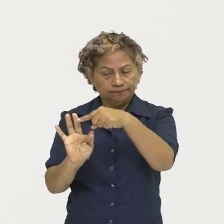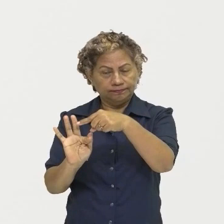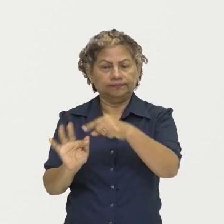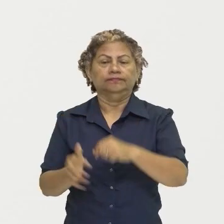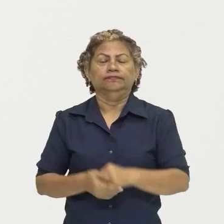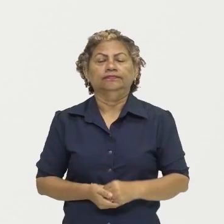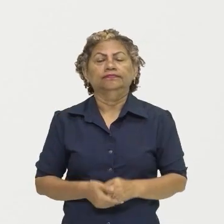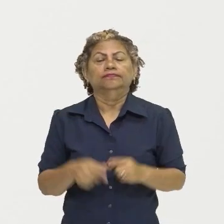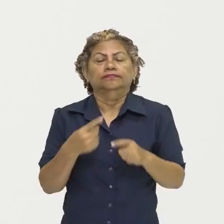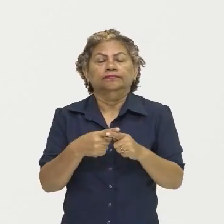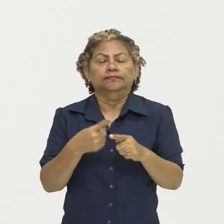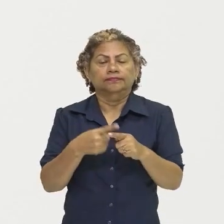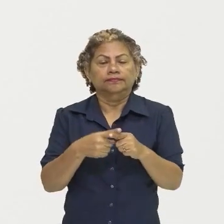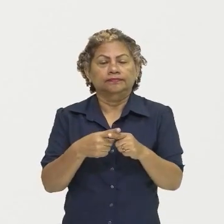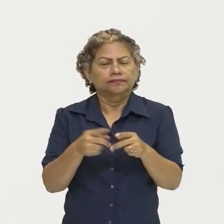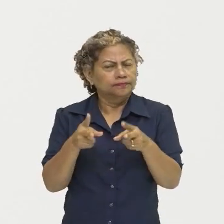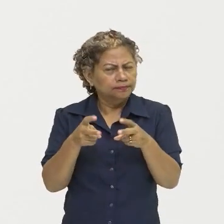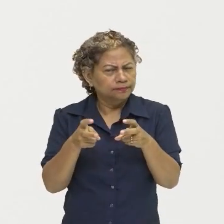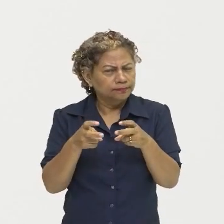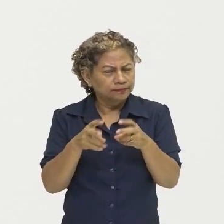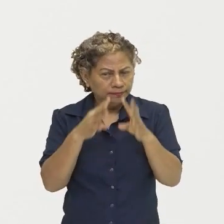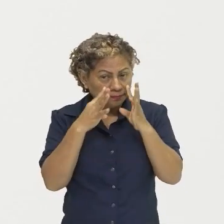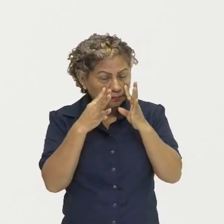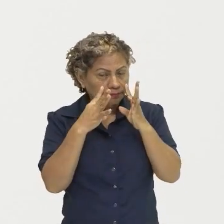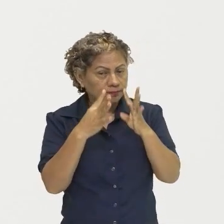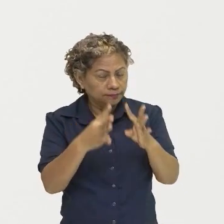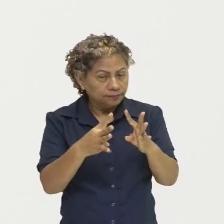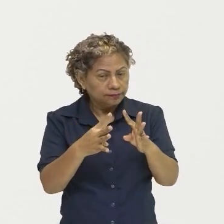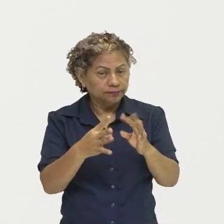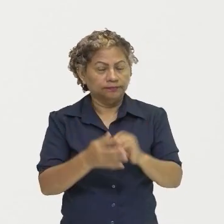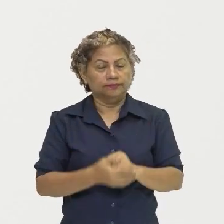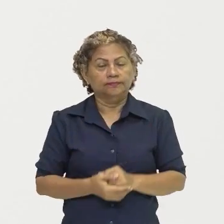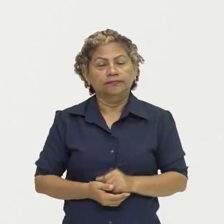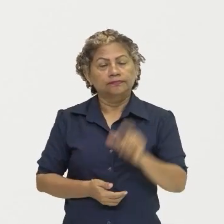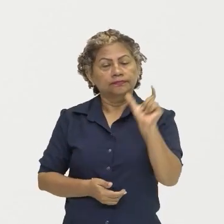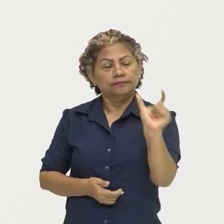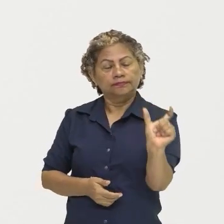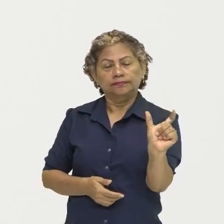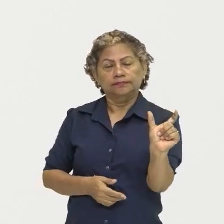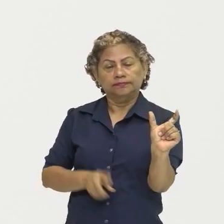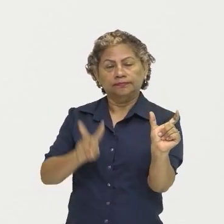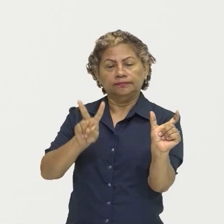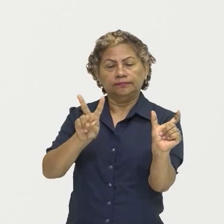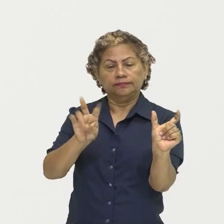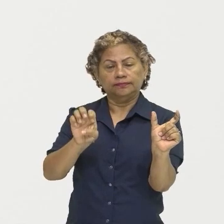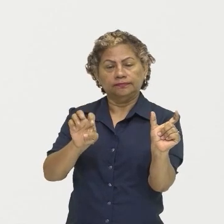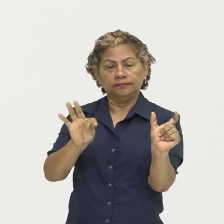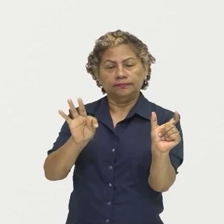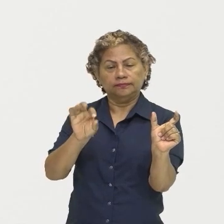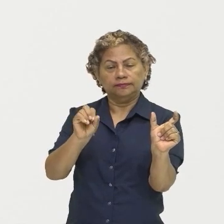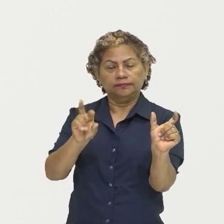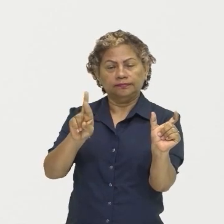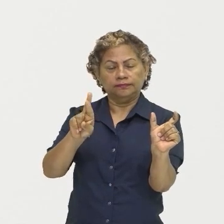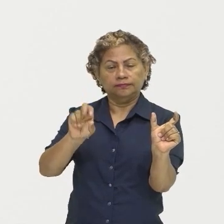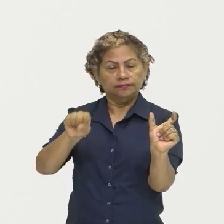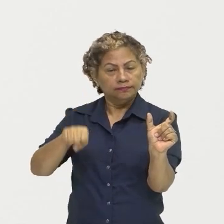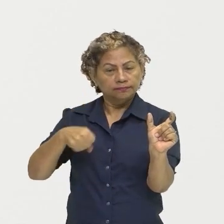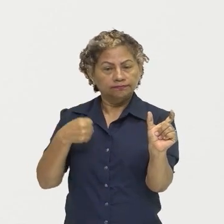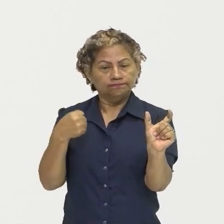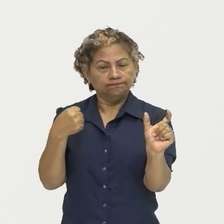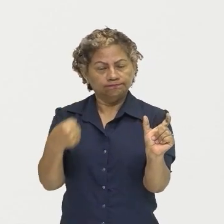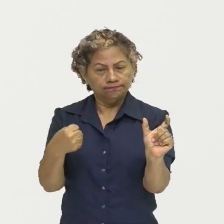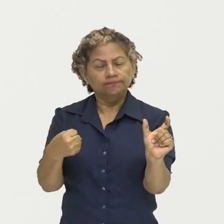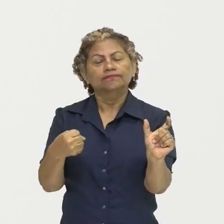seta, que ela é, ou ele é representado por uma reta orientada. indicado por